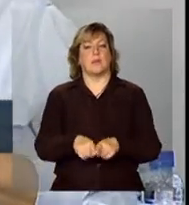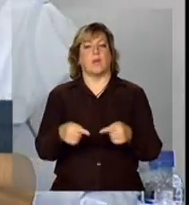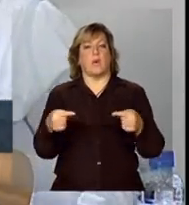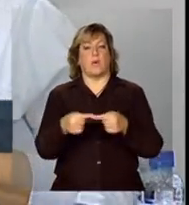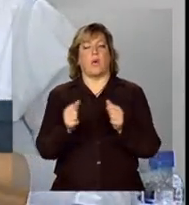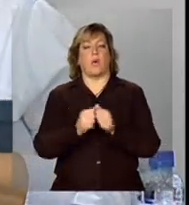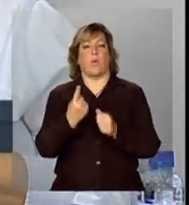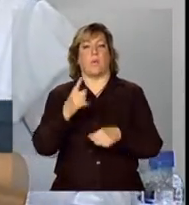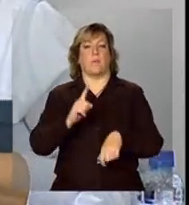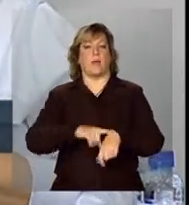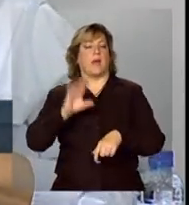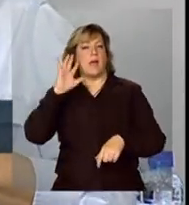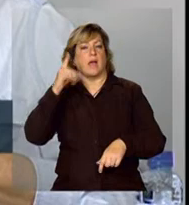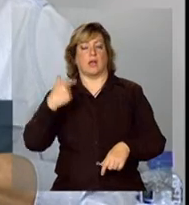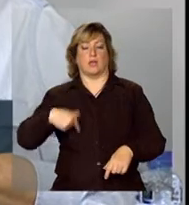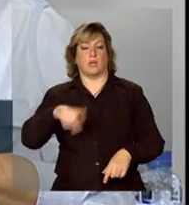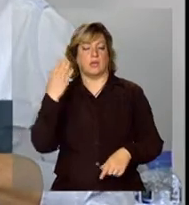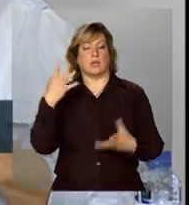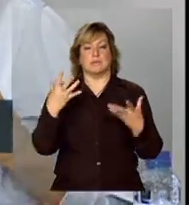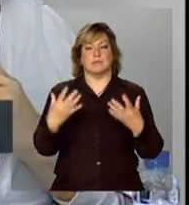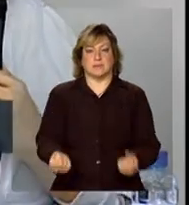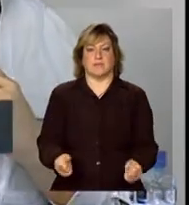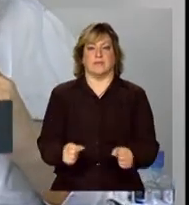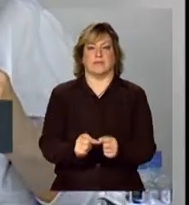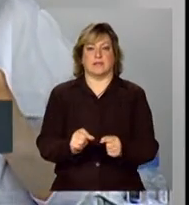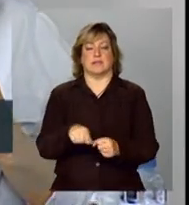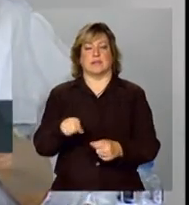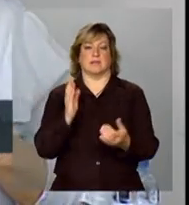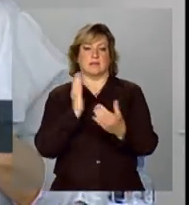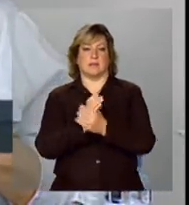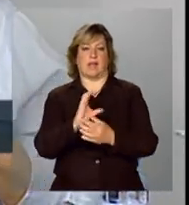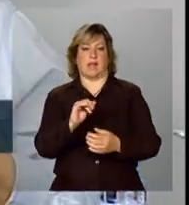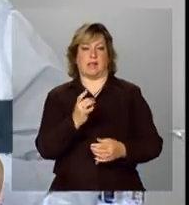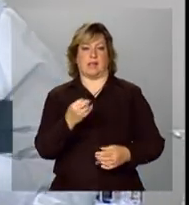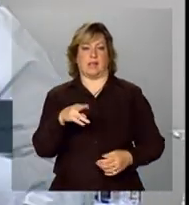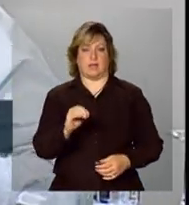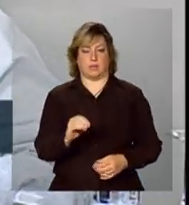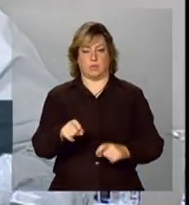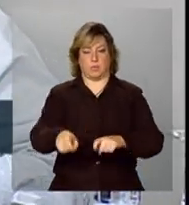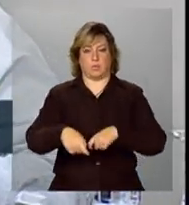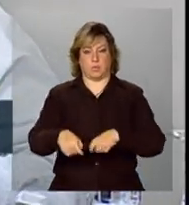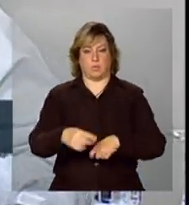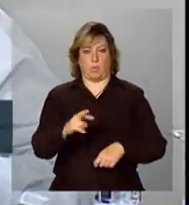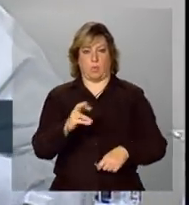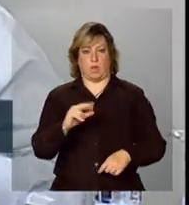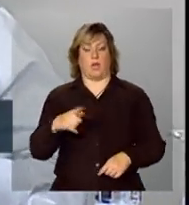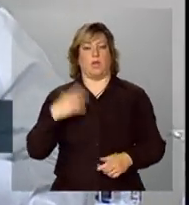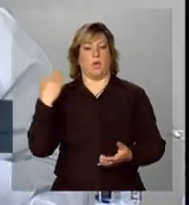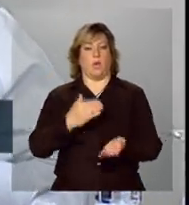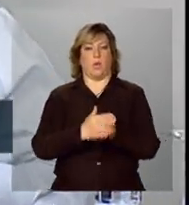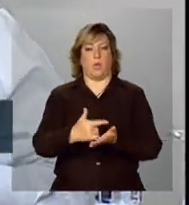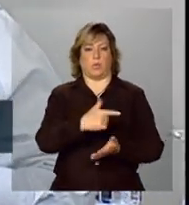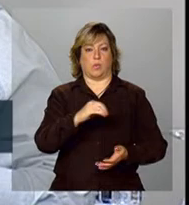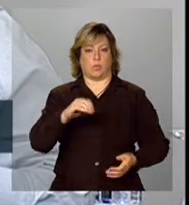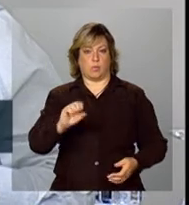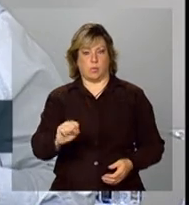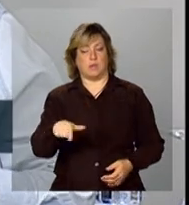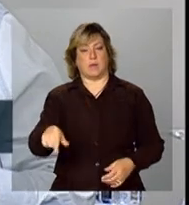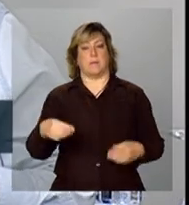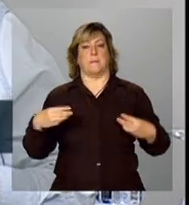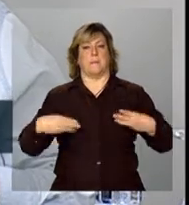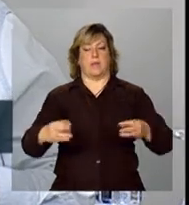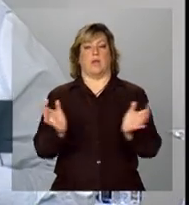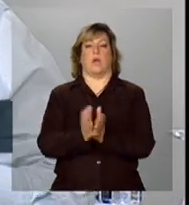gente topou, quando nós estávamos, fazer o cadastramento ambiental rural. Né? Quer dizer, a partir de 2008, que o Ministério começa a